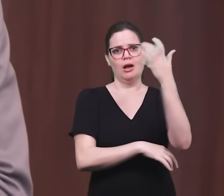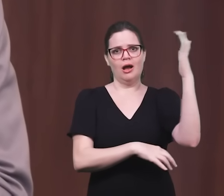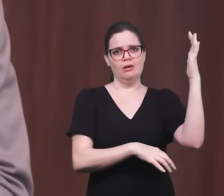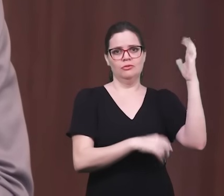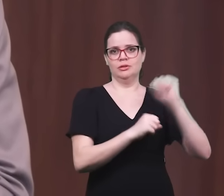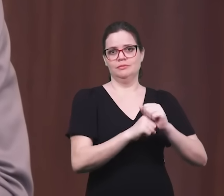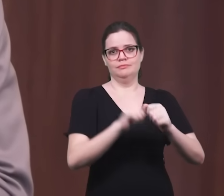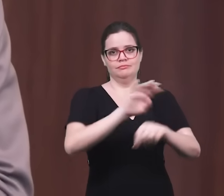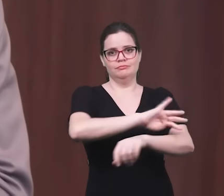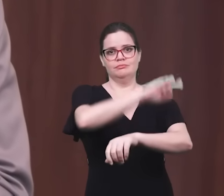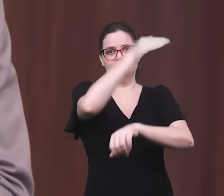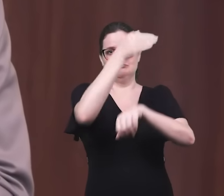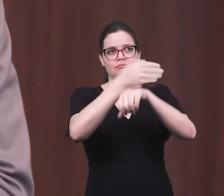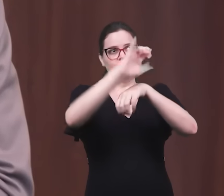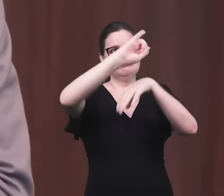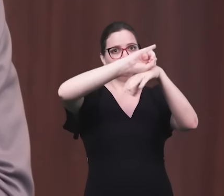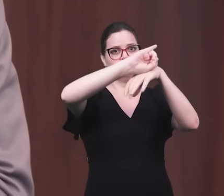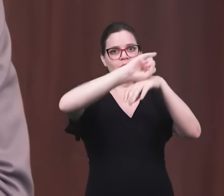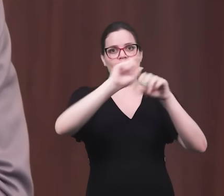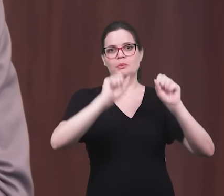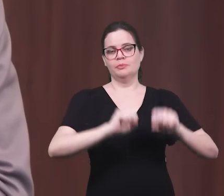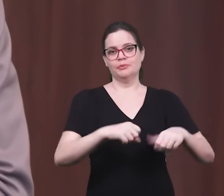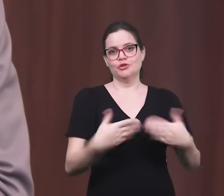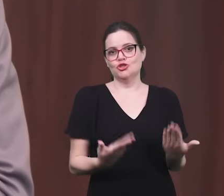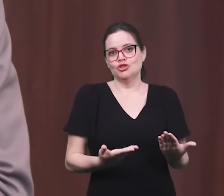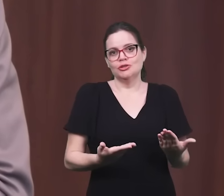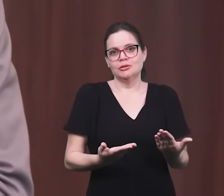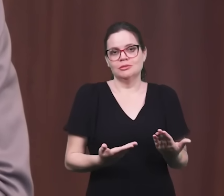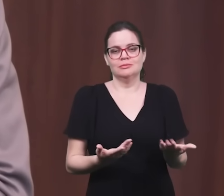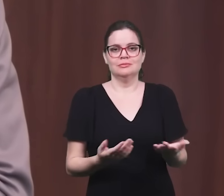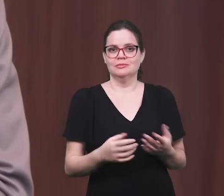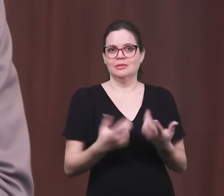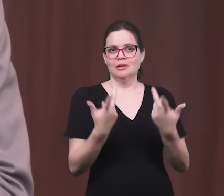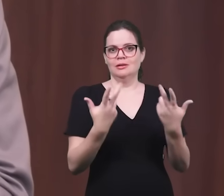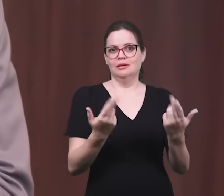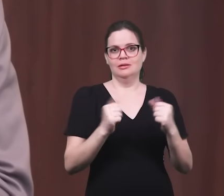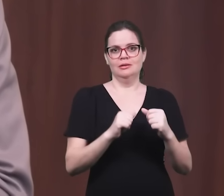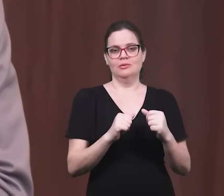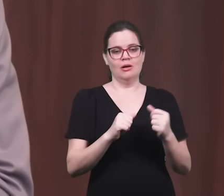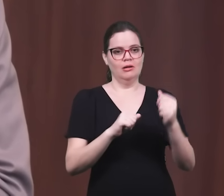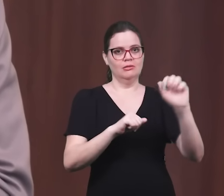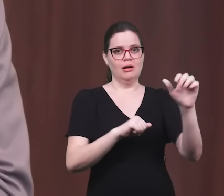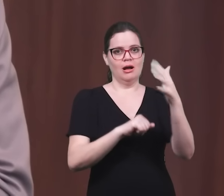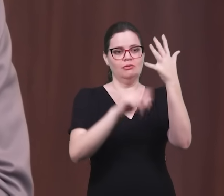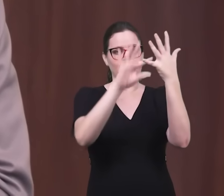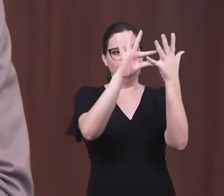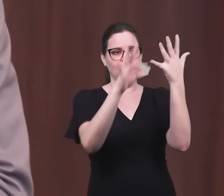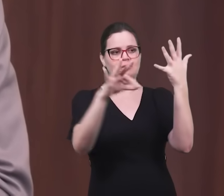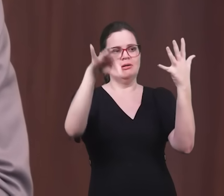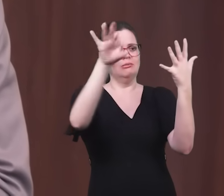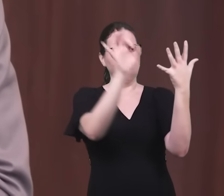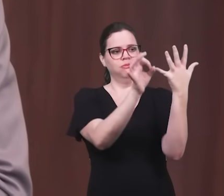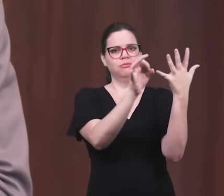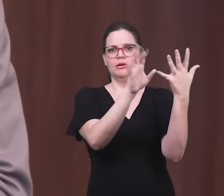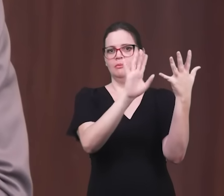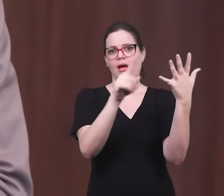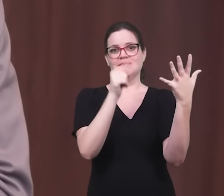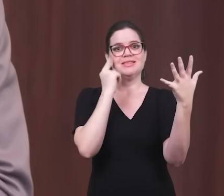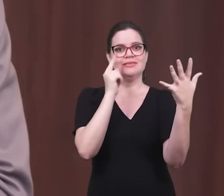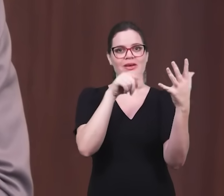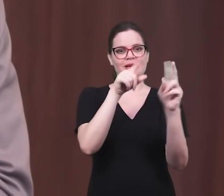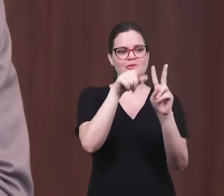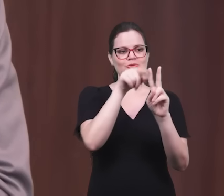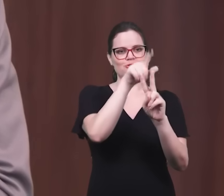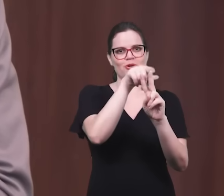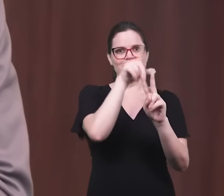em penhascos, em rochas. Tinha tantos lugares como galhos, mas aqui houve uma escolha.